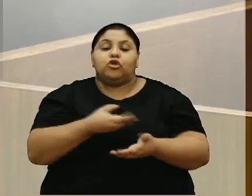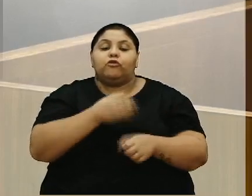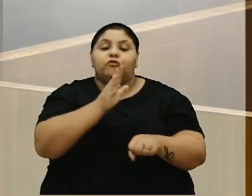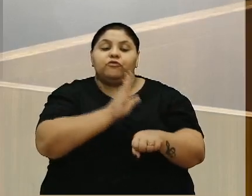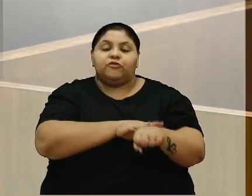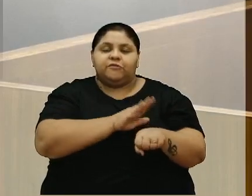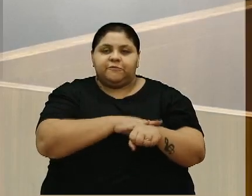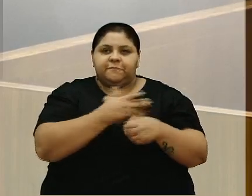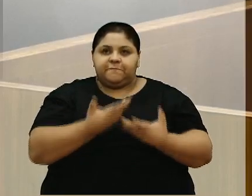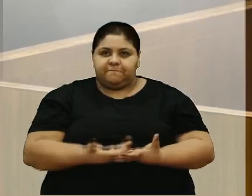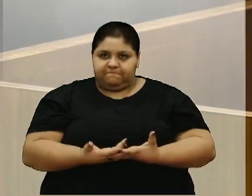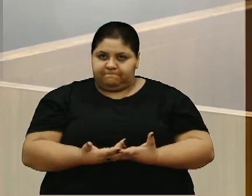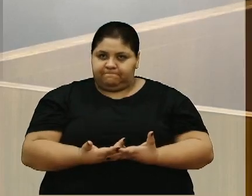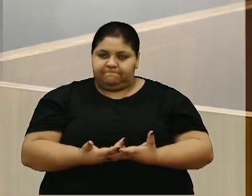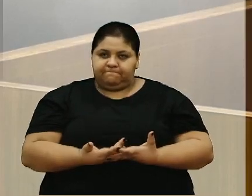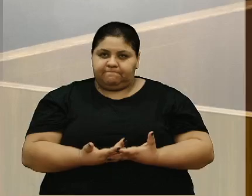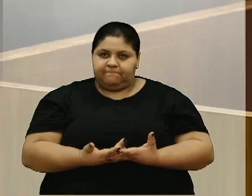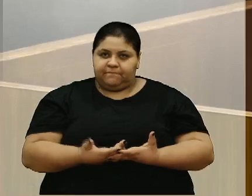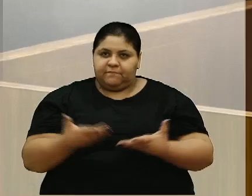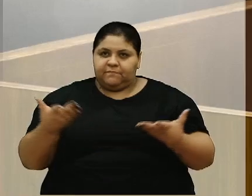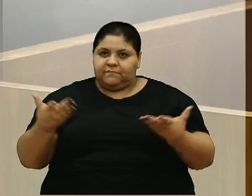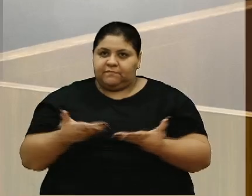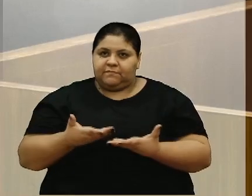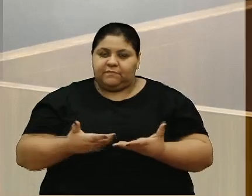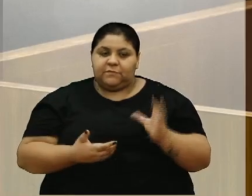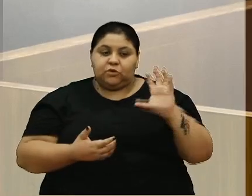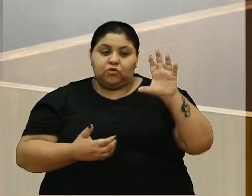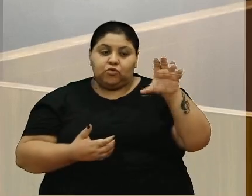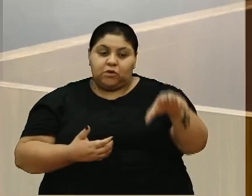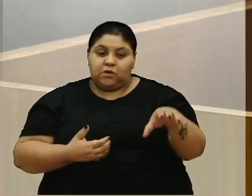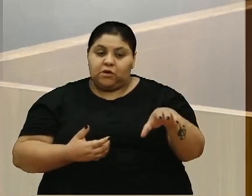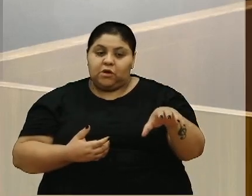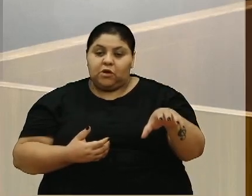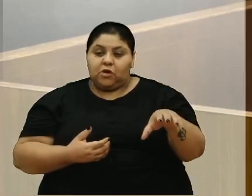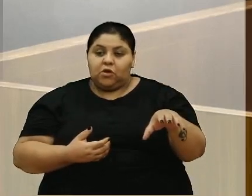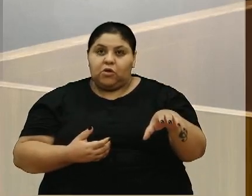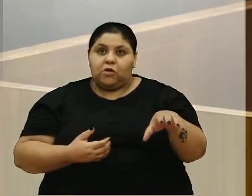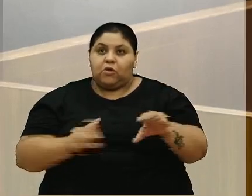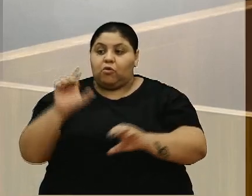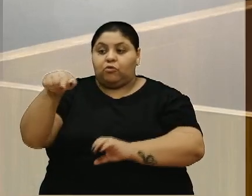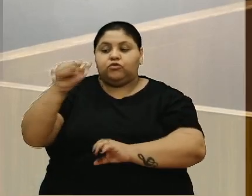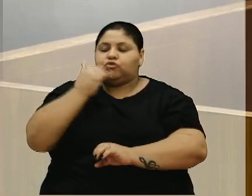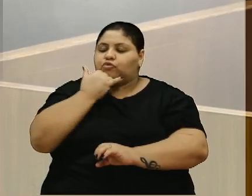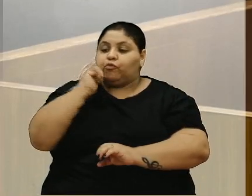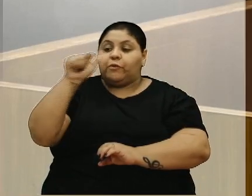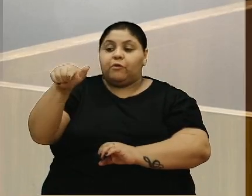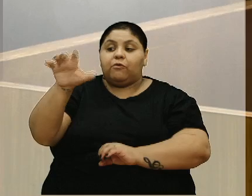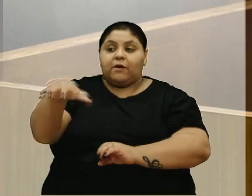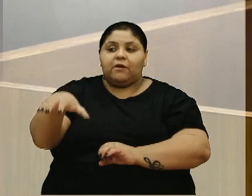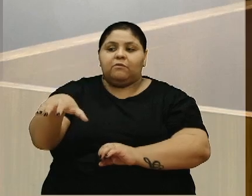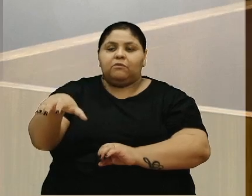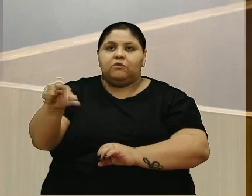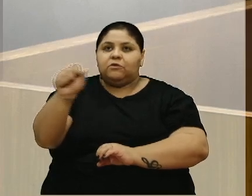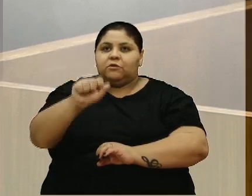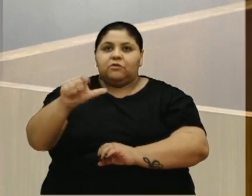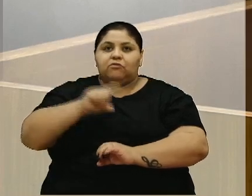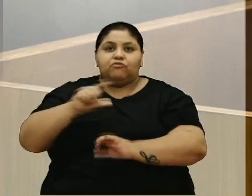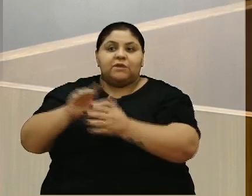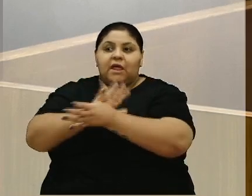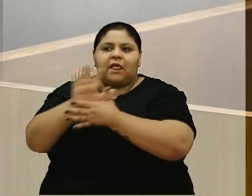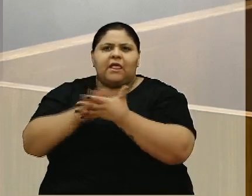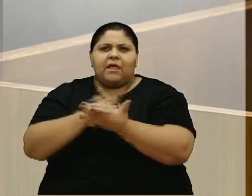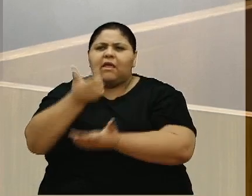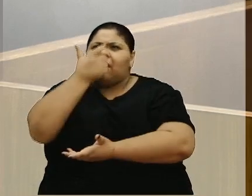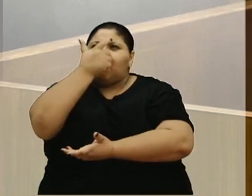São novos tempos. Hoje o campus da UX, no Campus 8, é que está ocioso. Inclusive, parece que